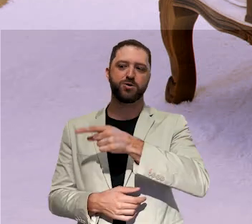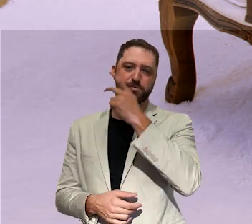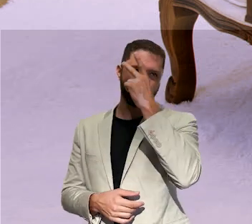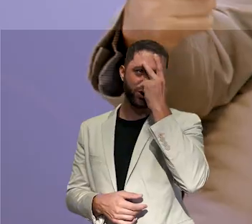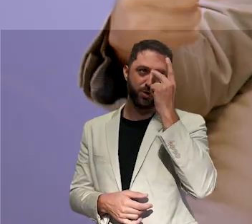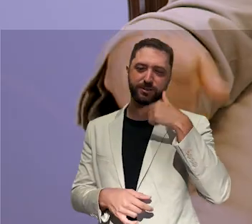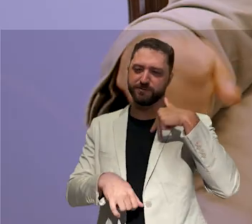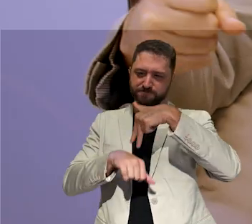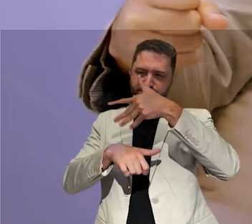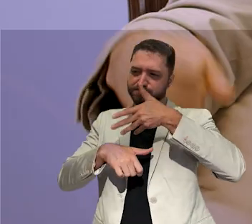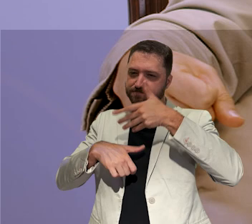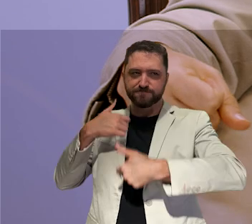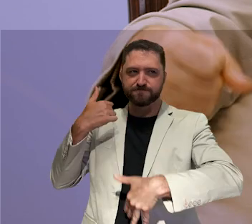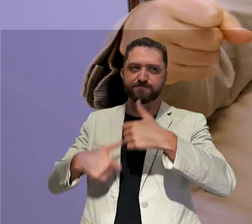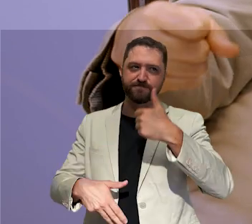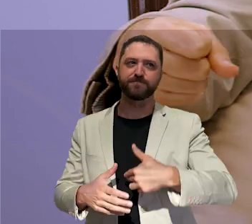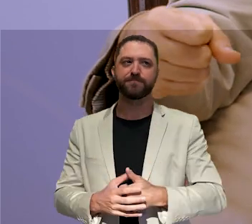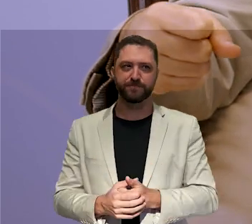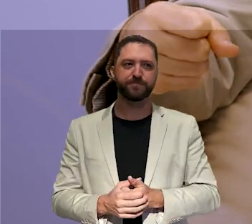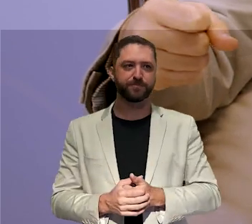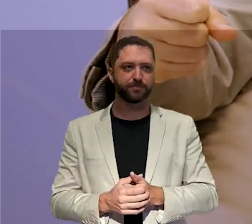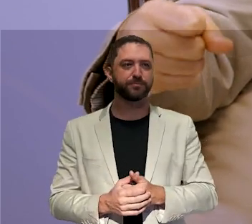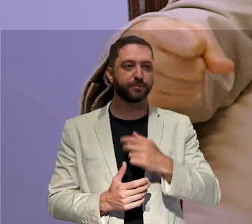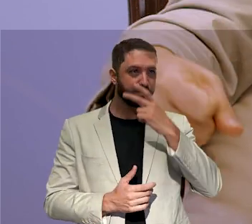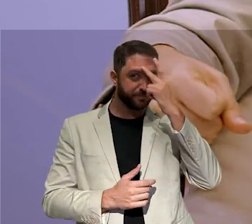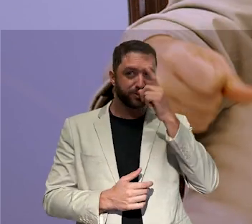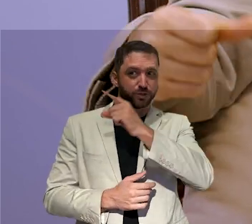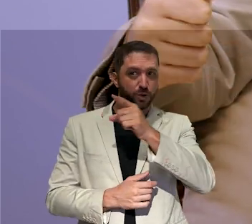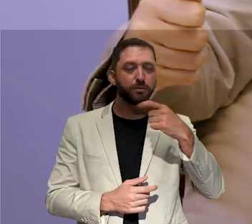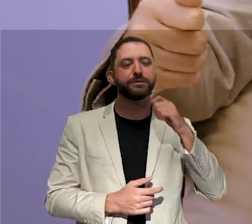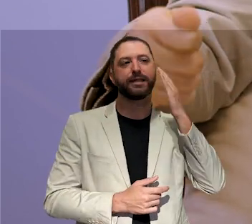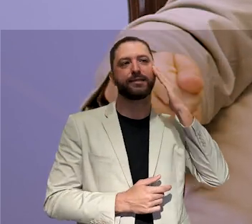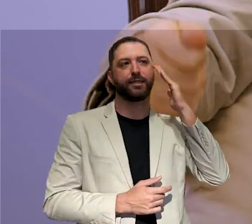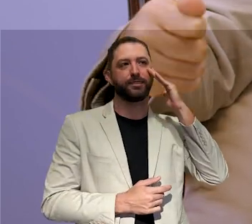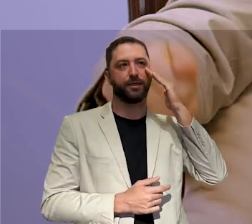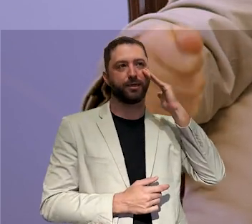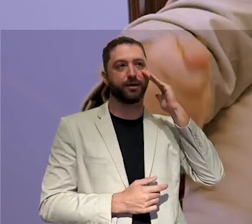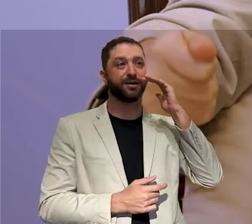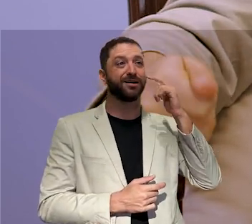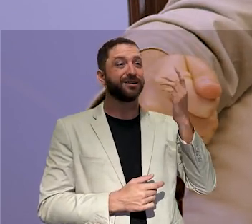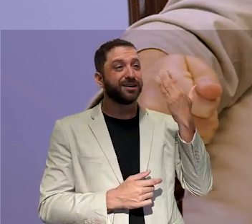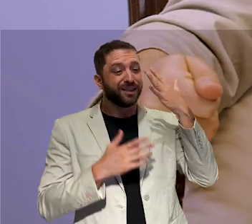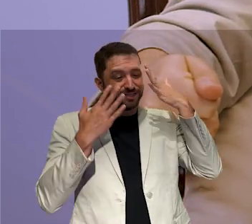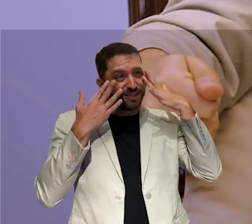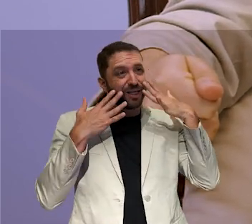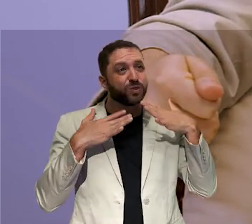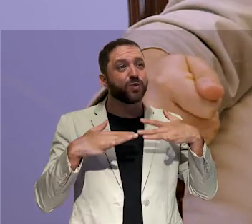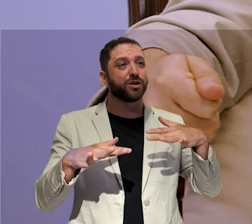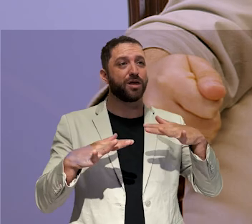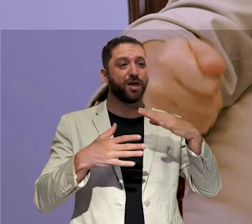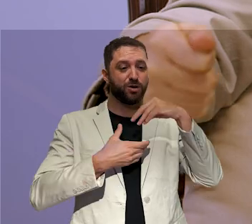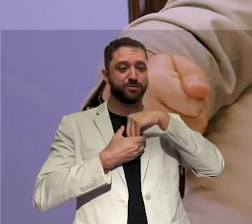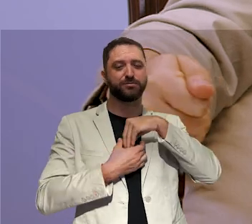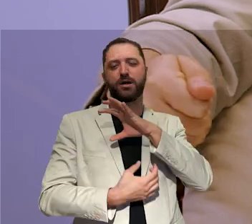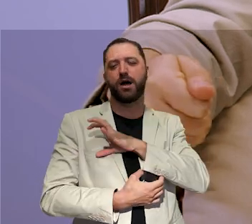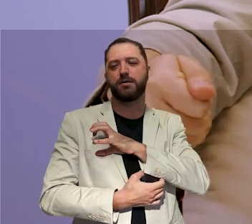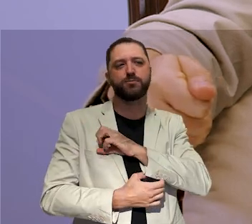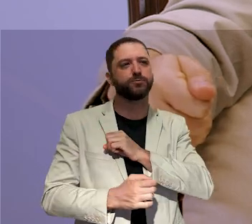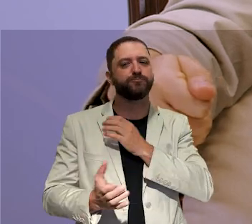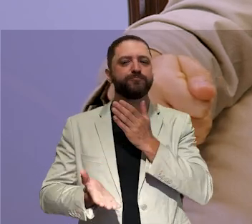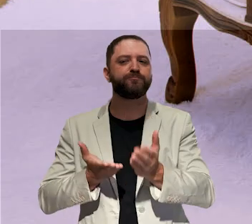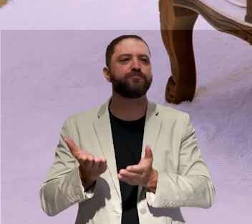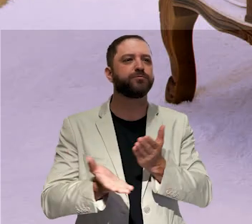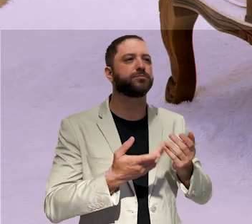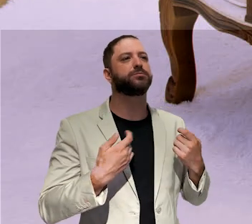1000. As pessoas têm que compreender que é importante retornarem para o estado natural de origem que nós somos, que é o amor